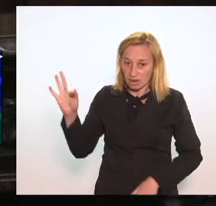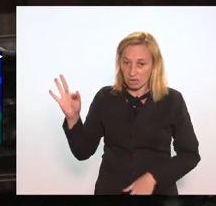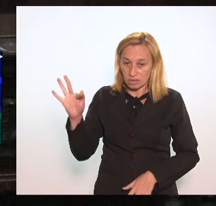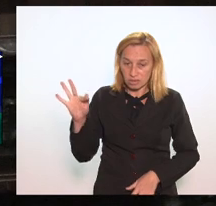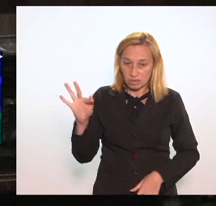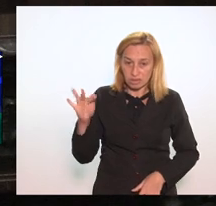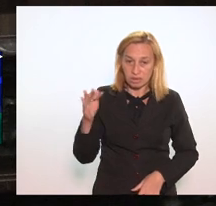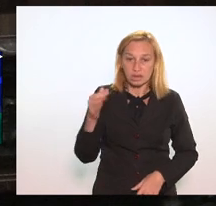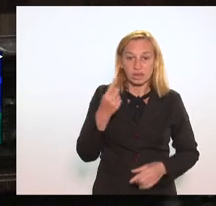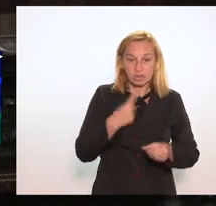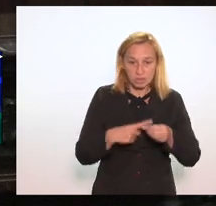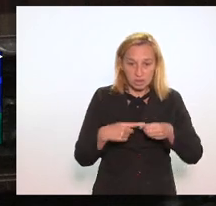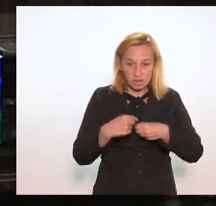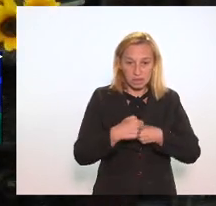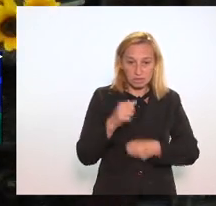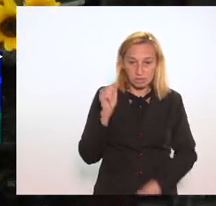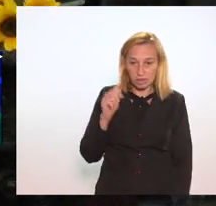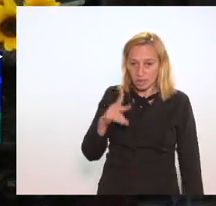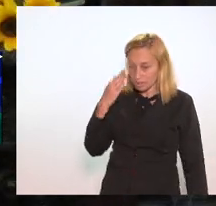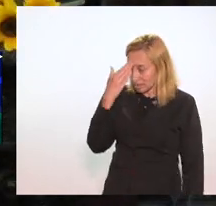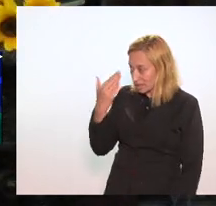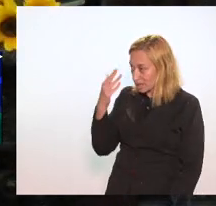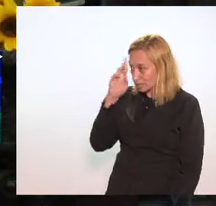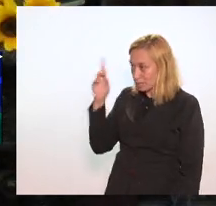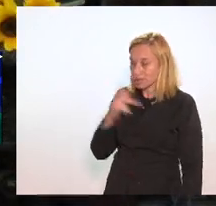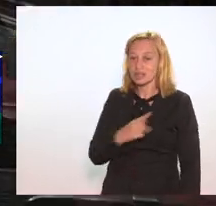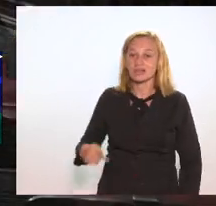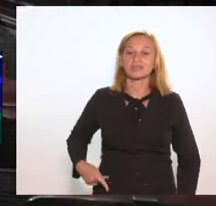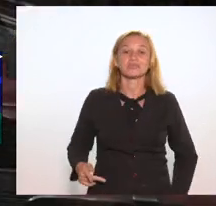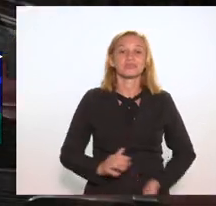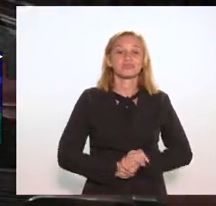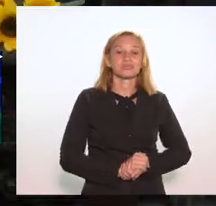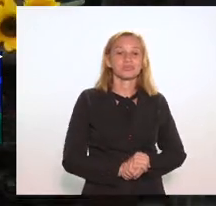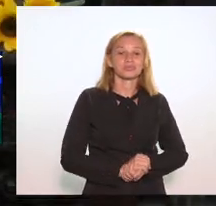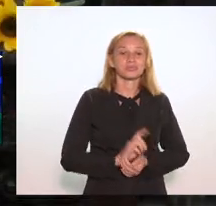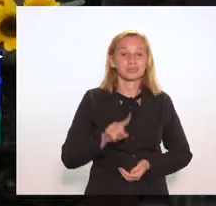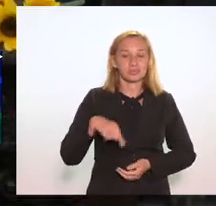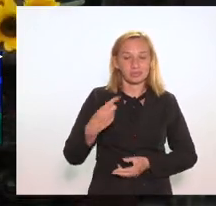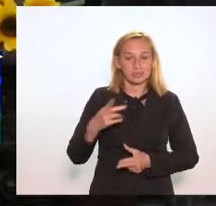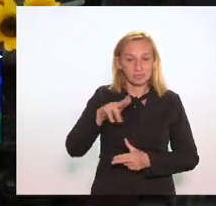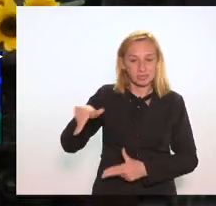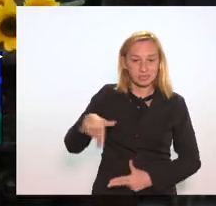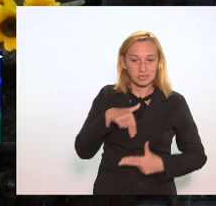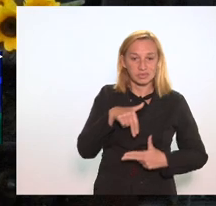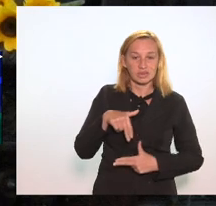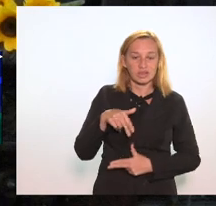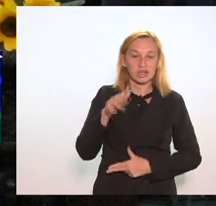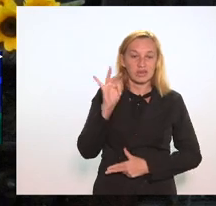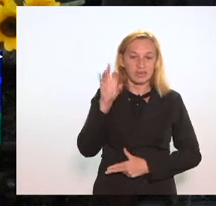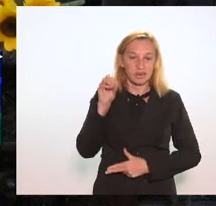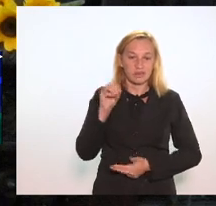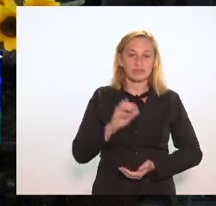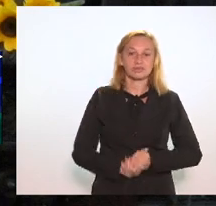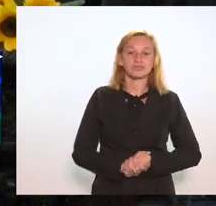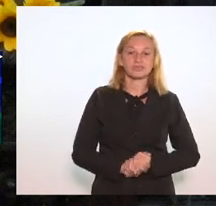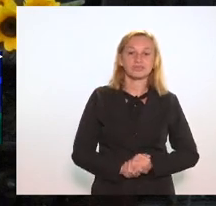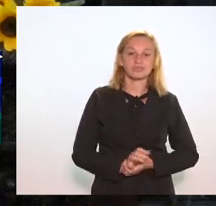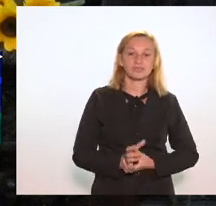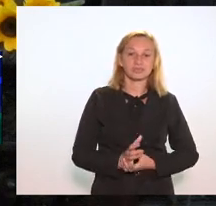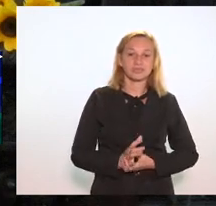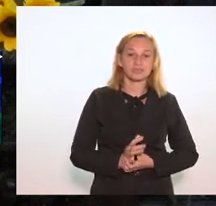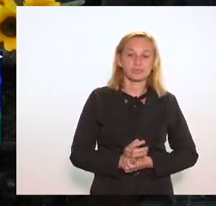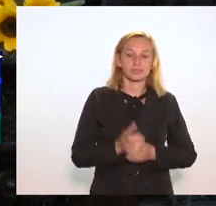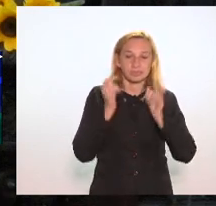concluir por favor tá bom presidente o próximo orador Espírita Deputado Flávio serafini e